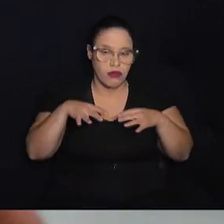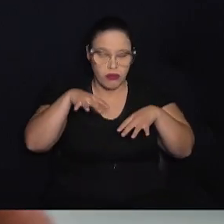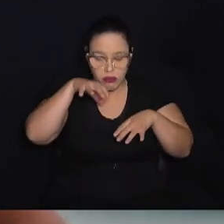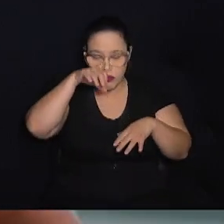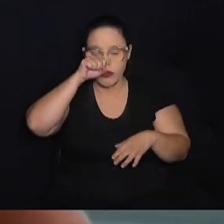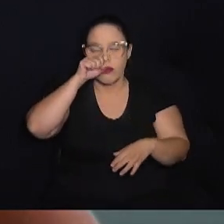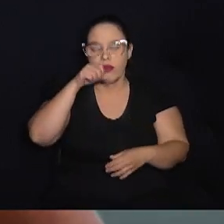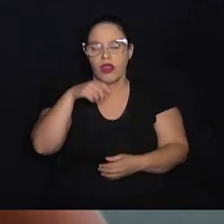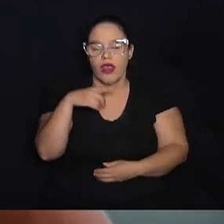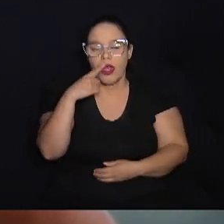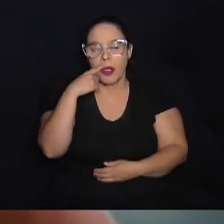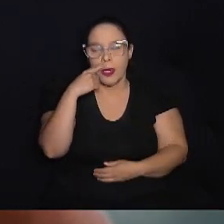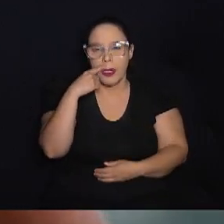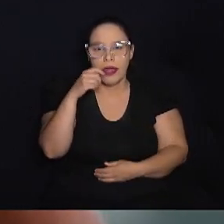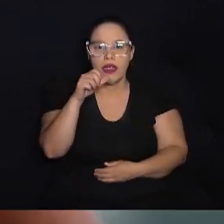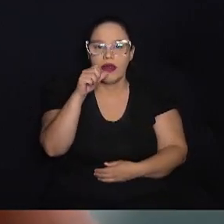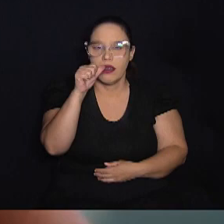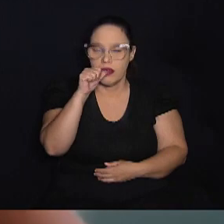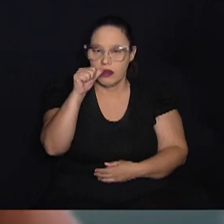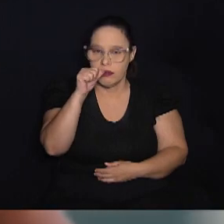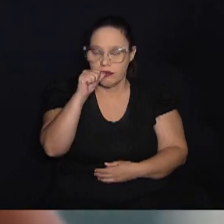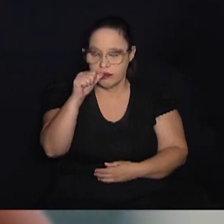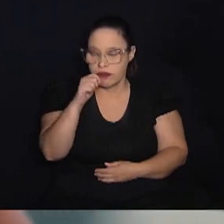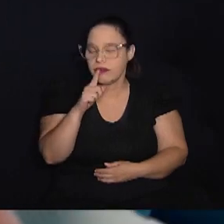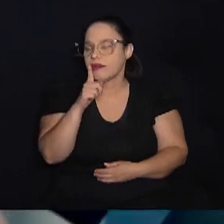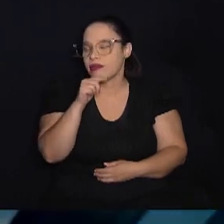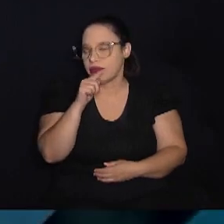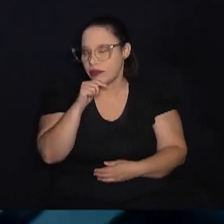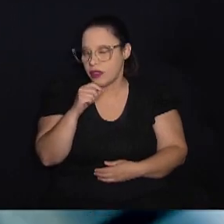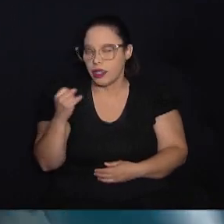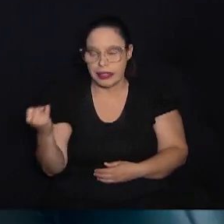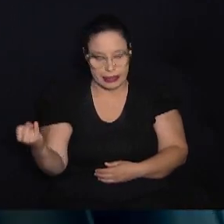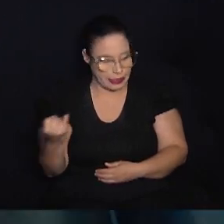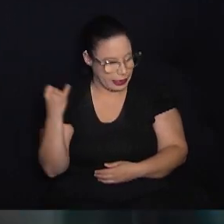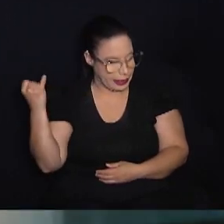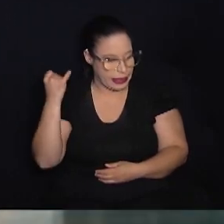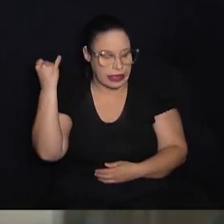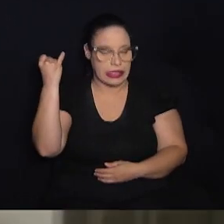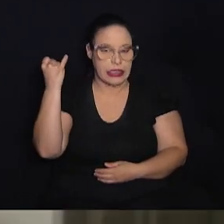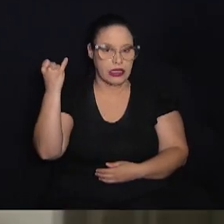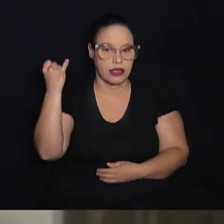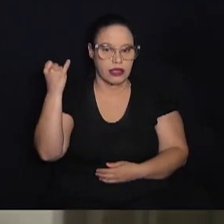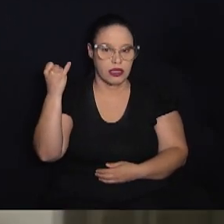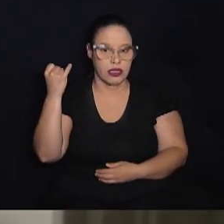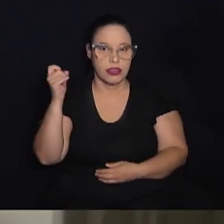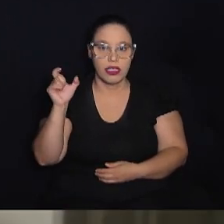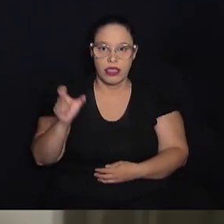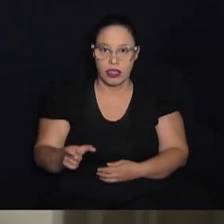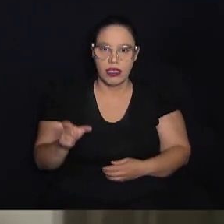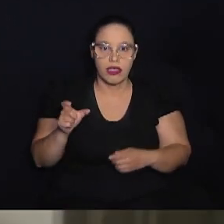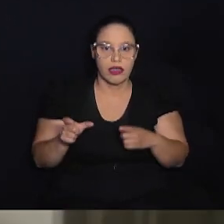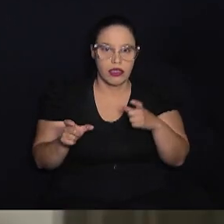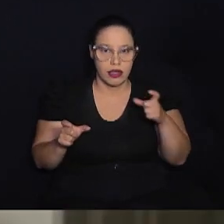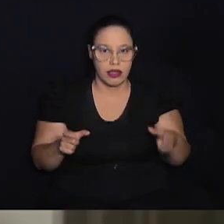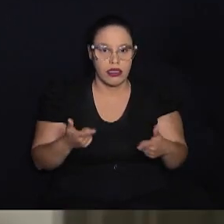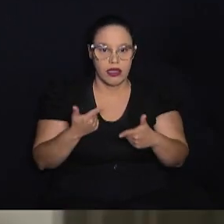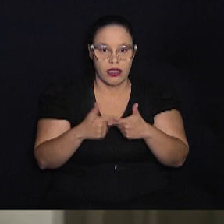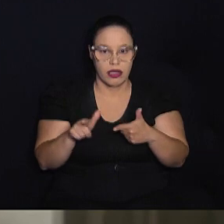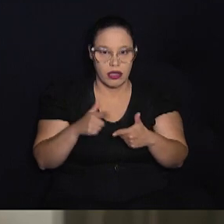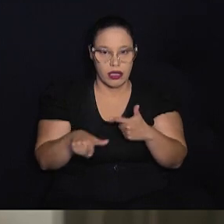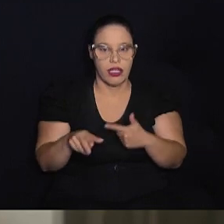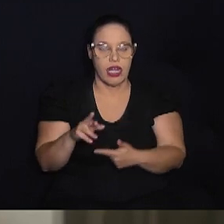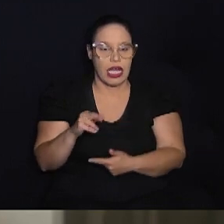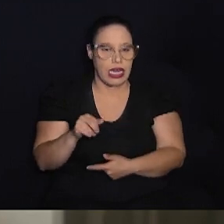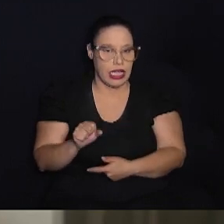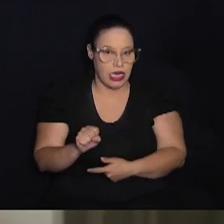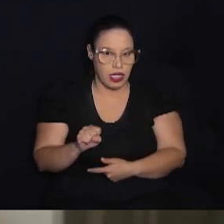aéreas. Então, a hidratação é essencial para todos, exceto aqueles pacientes que têm problemas renais crônicos,